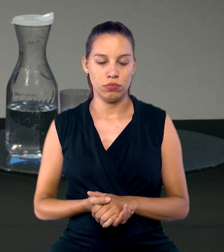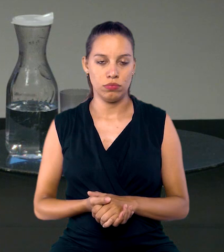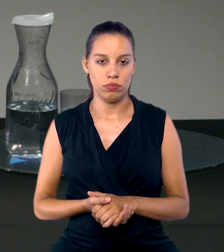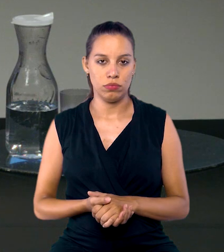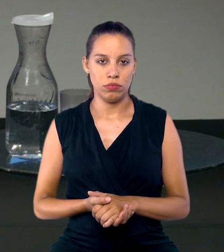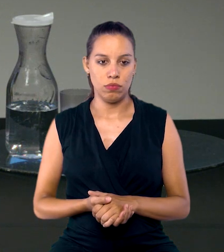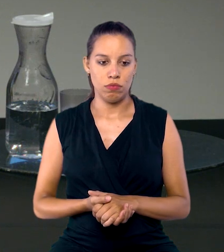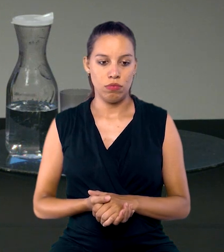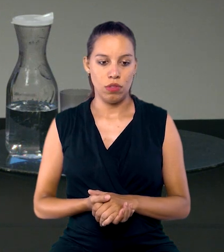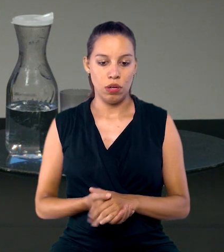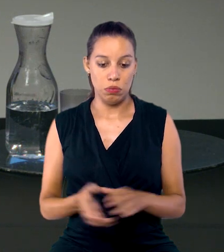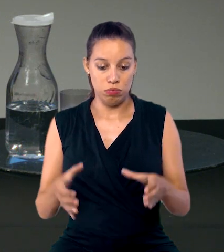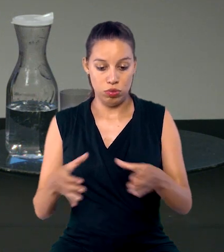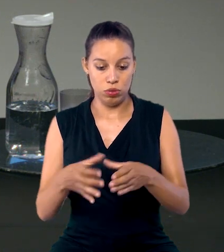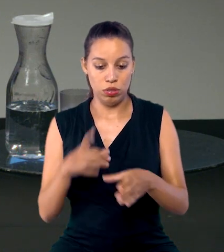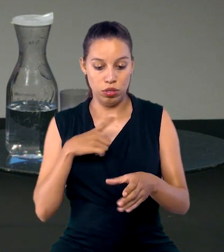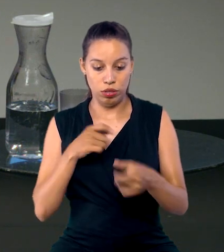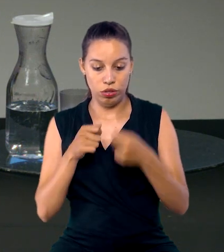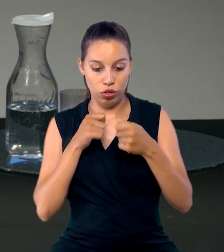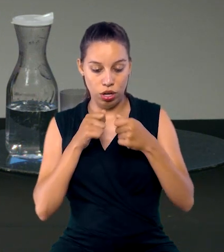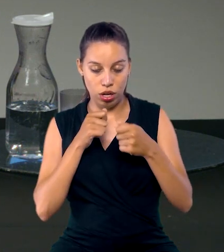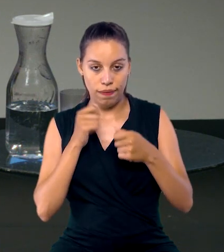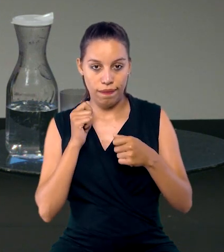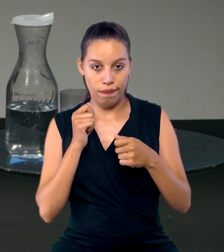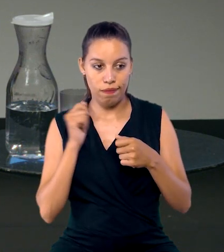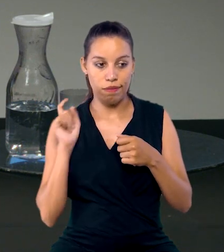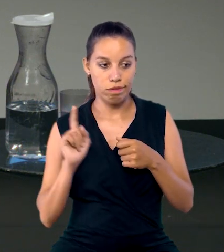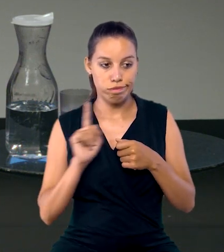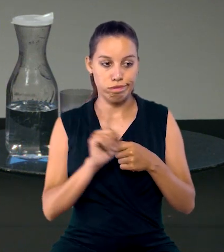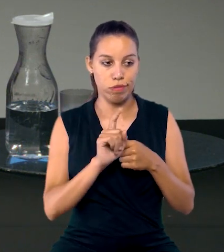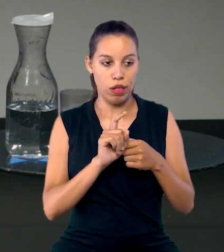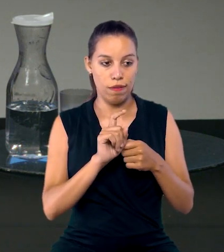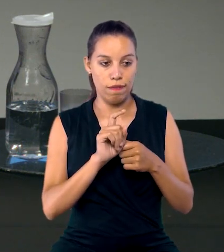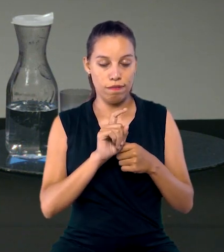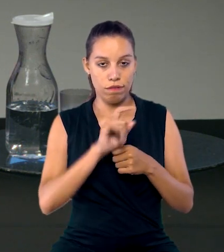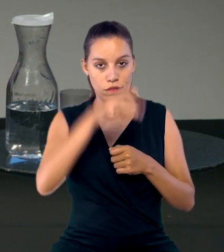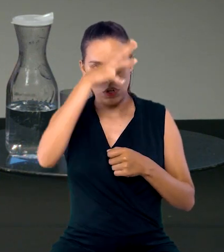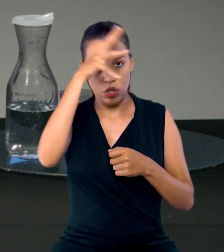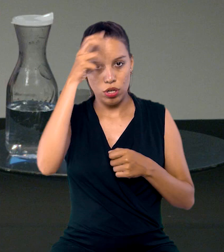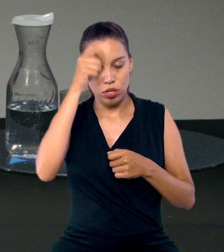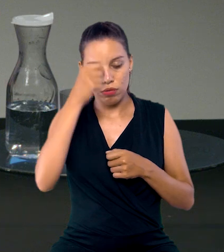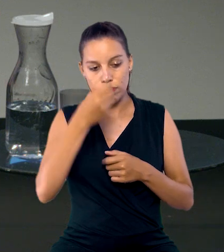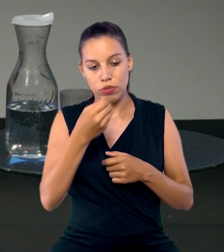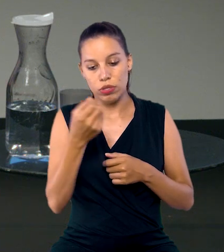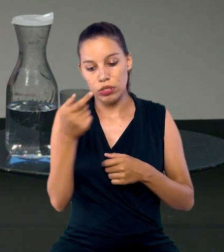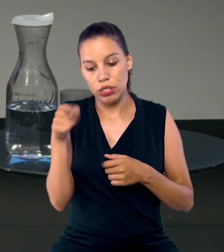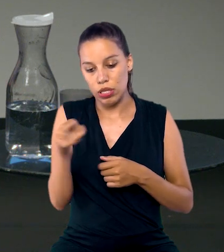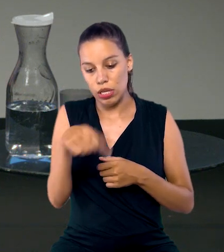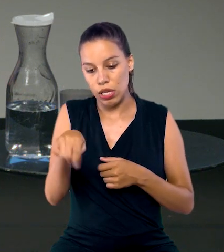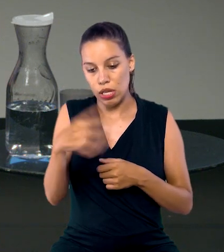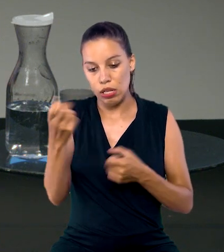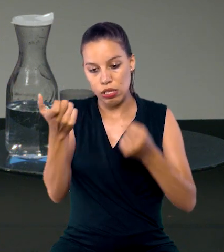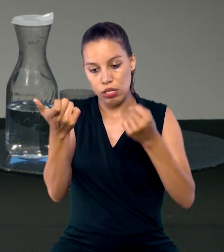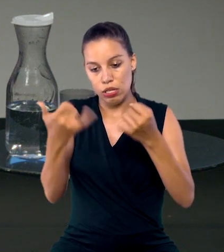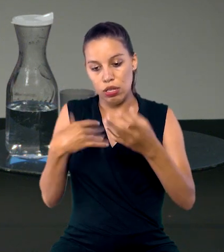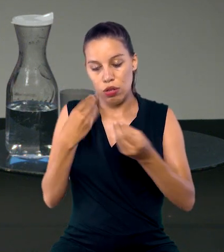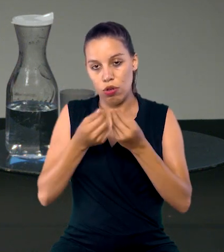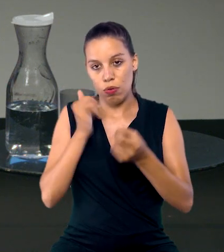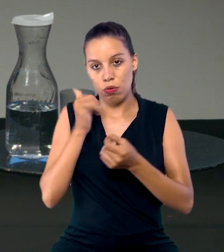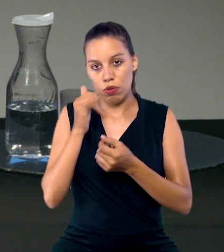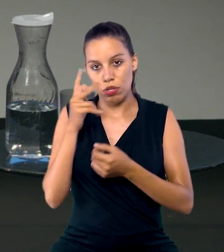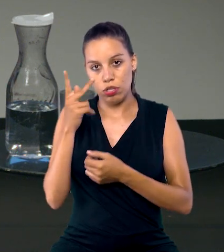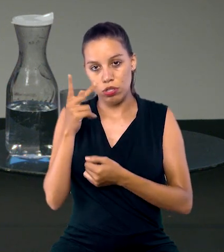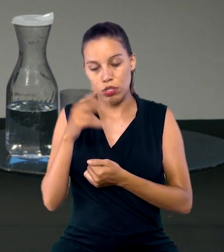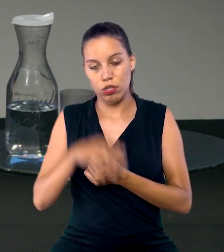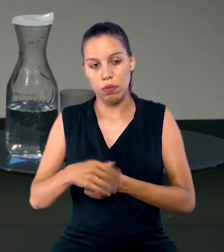Jornalistas floresta, ou seja, a gente ensina o nosso jornalismo e eles ensinam como eles contam suas histórias, porque se a gente